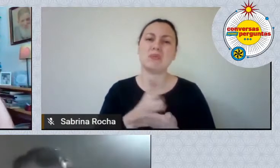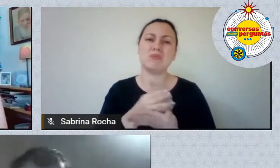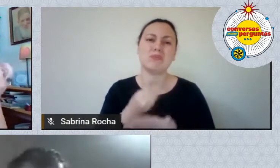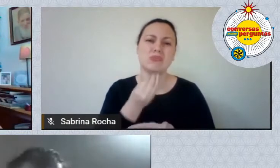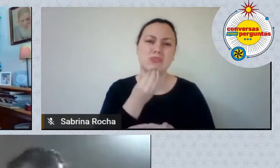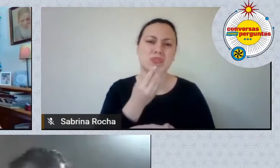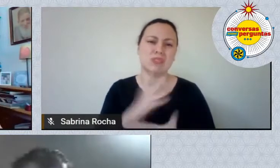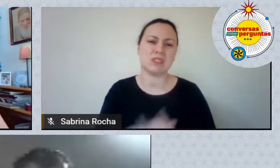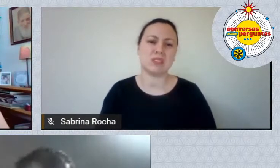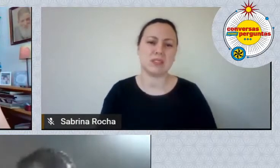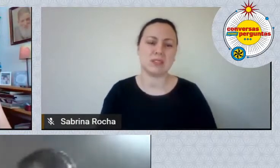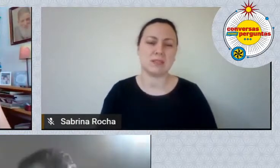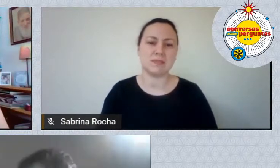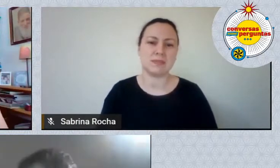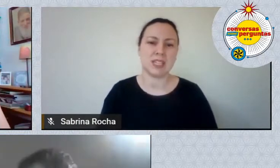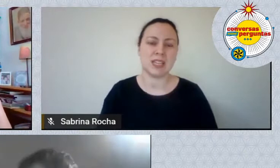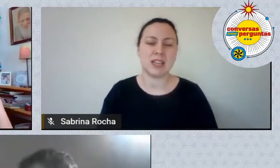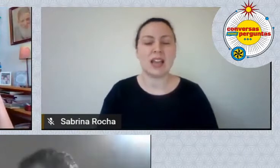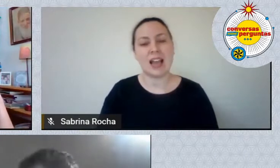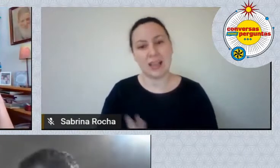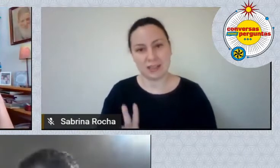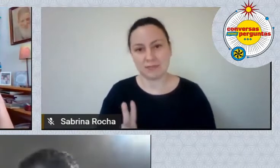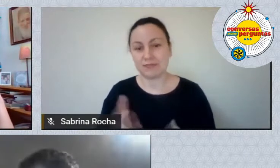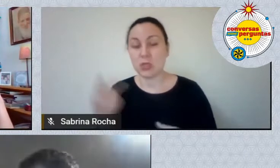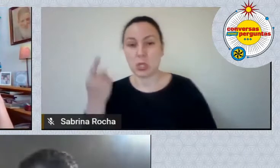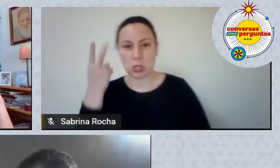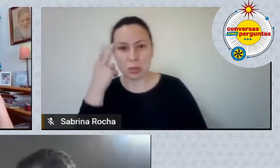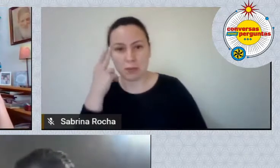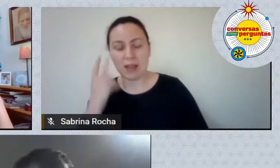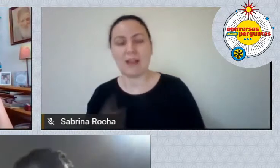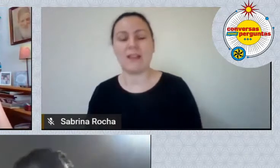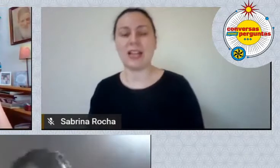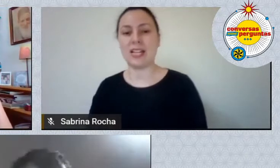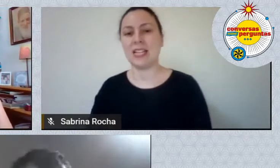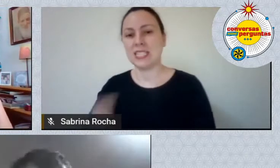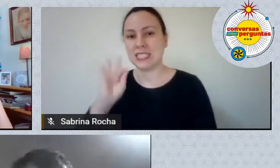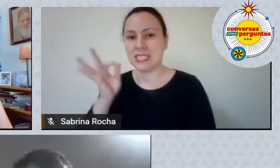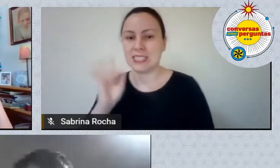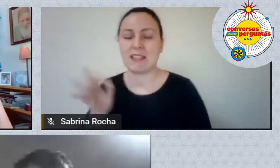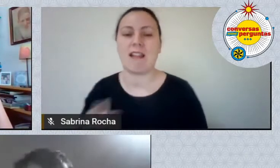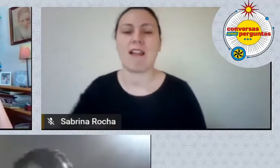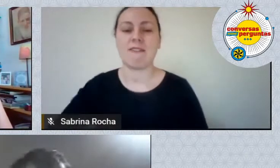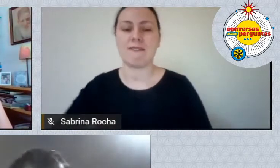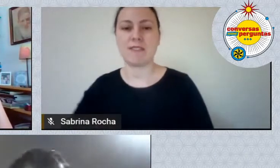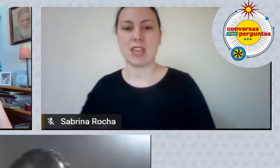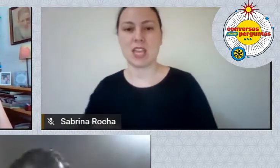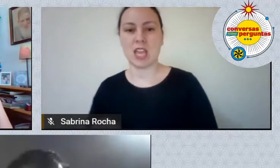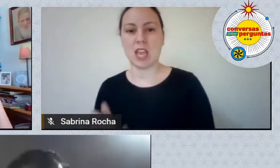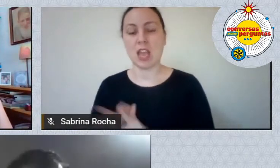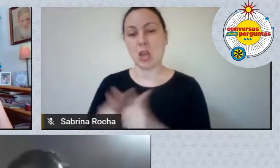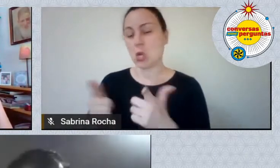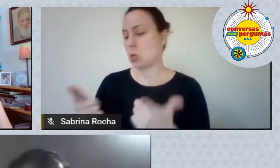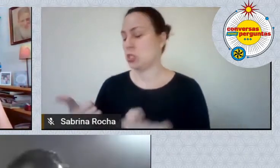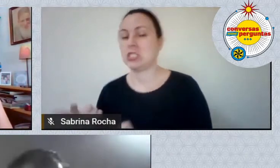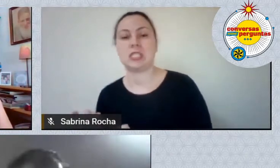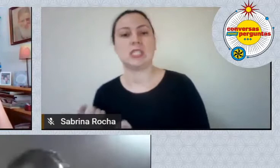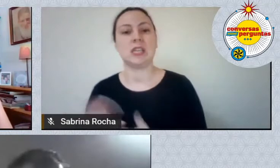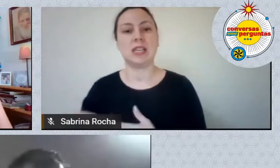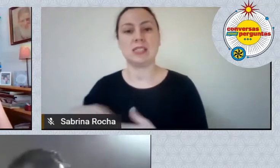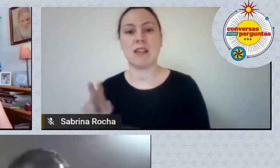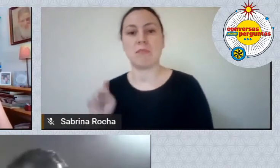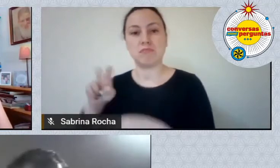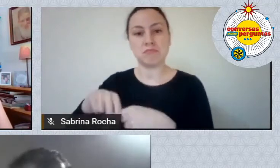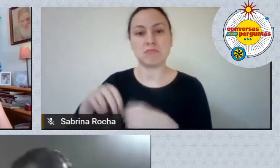para o banho, do banho para o café, do café para as notícias, das notícias para o carro. E a gente vai seguindo esta